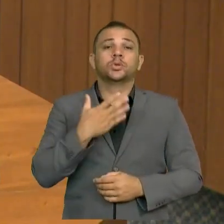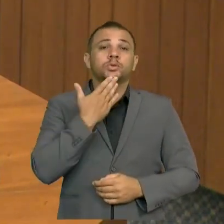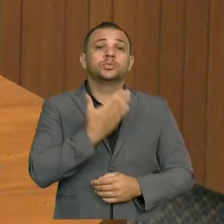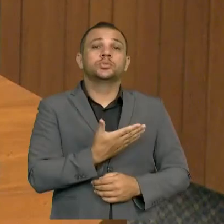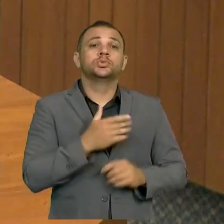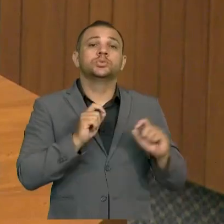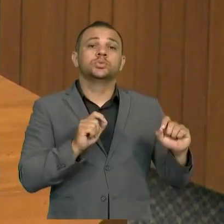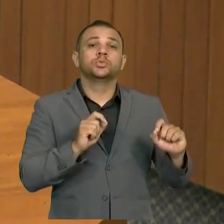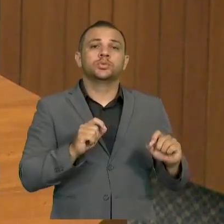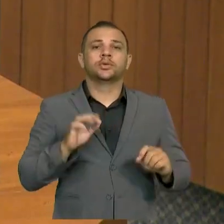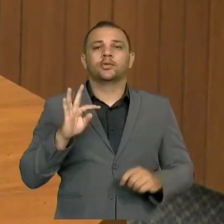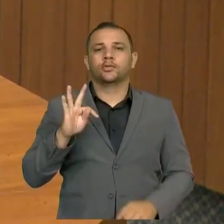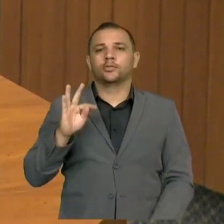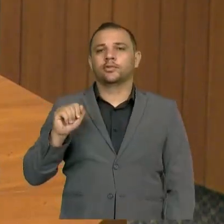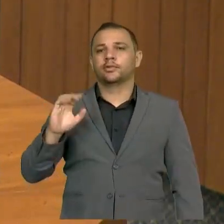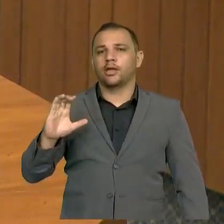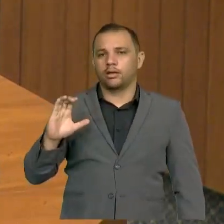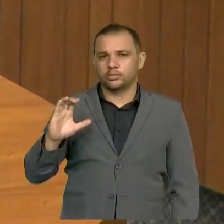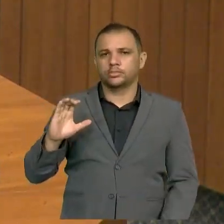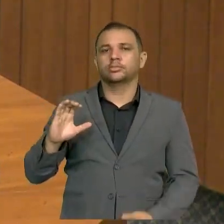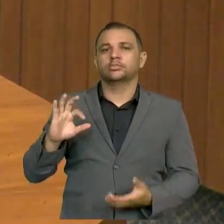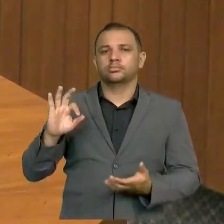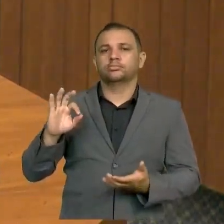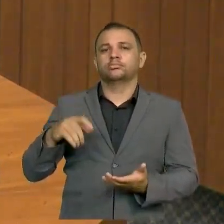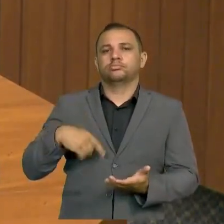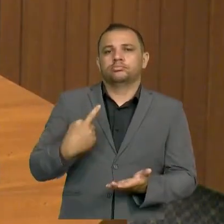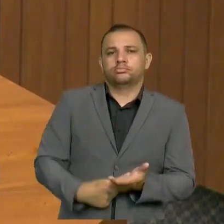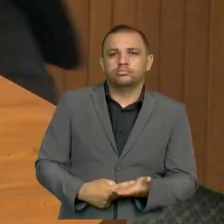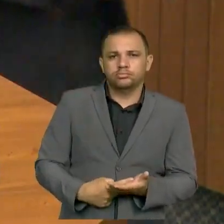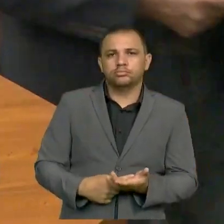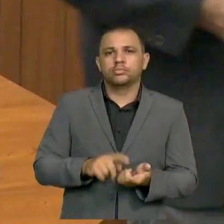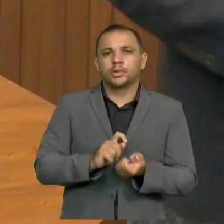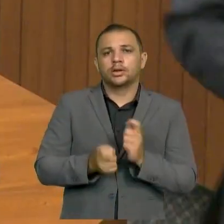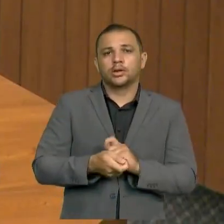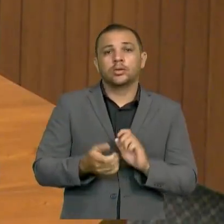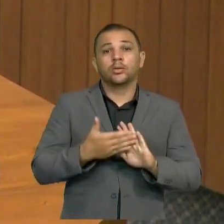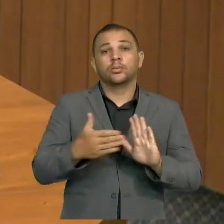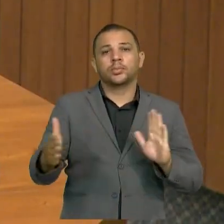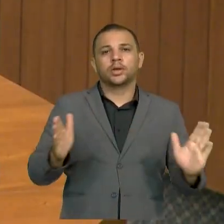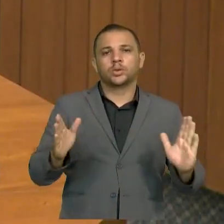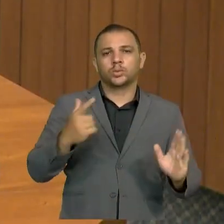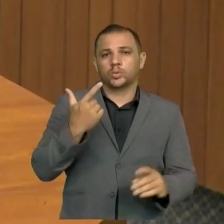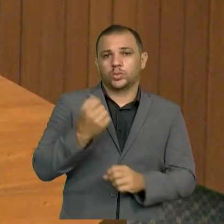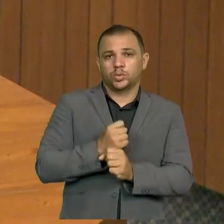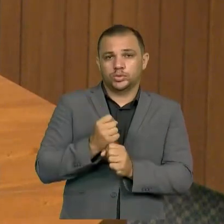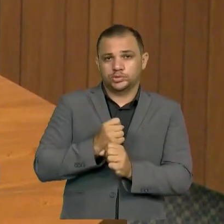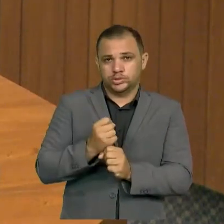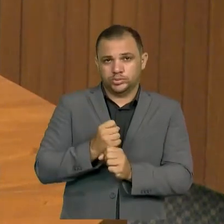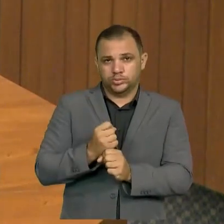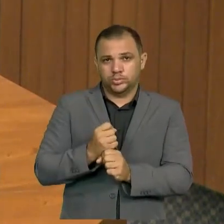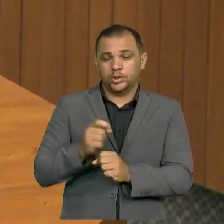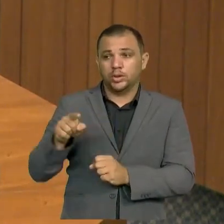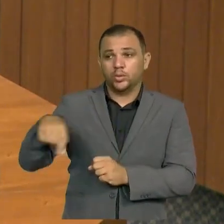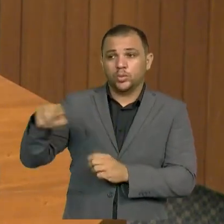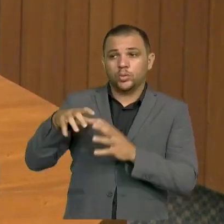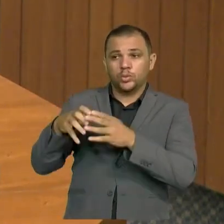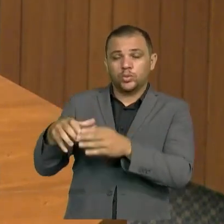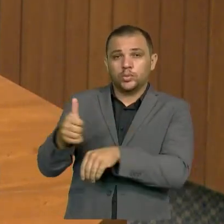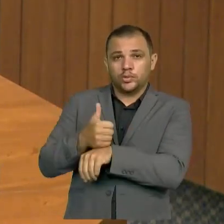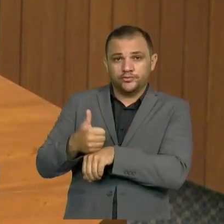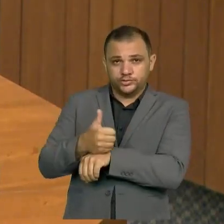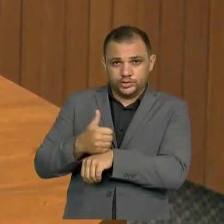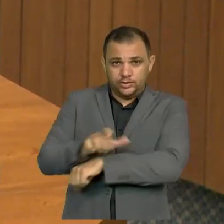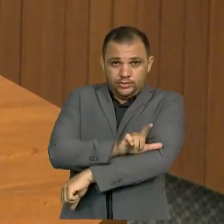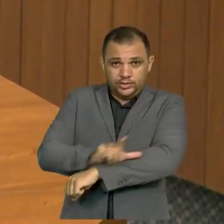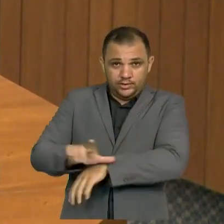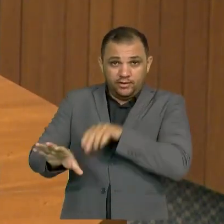termo de ajustamento de conduta para que dê um prazo de até 2 anos para que todos os profissionais licenciados possam vir fazer o